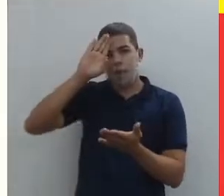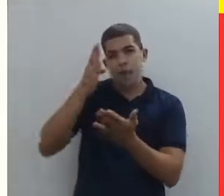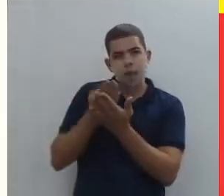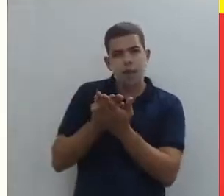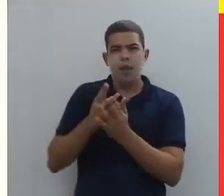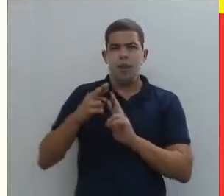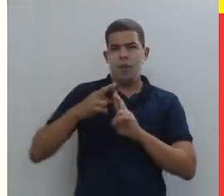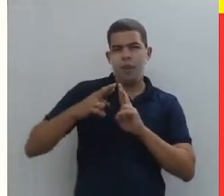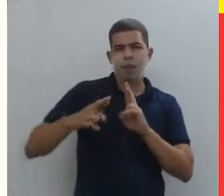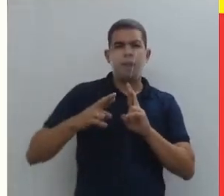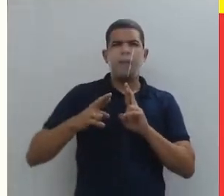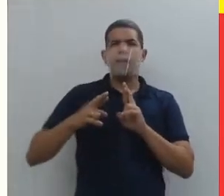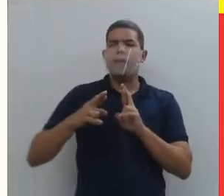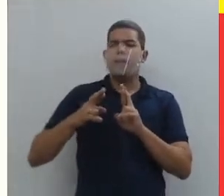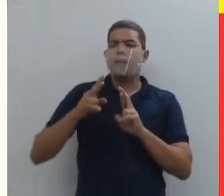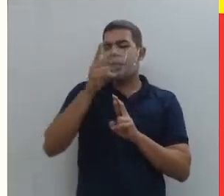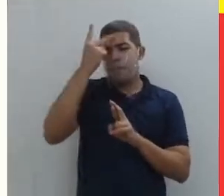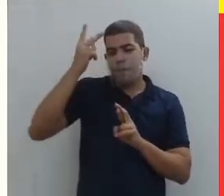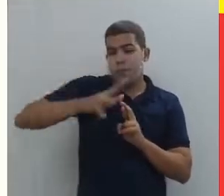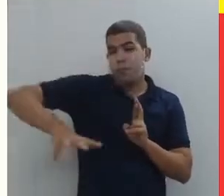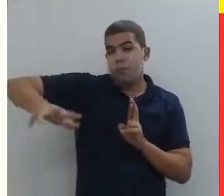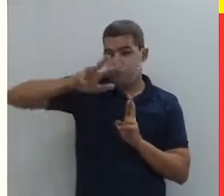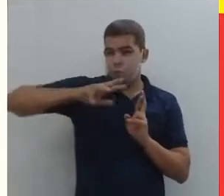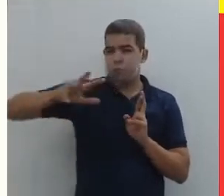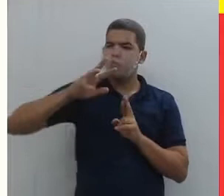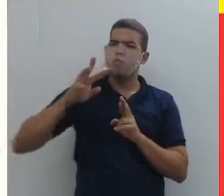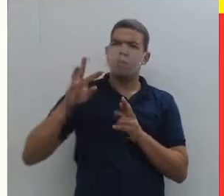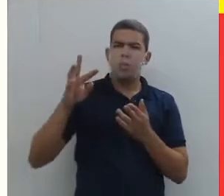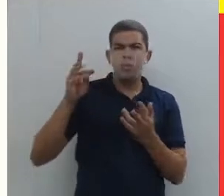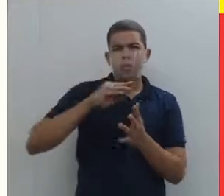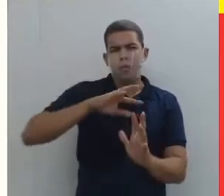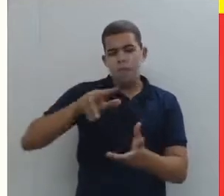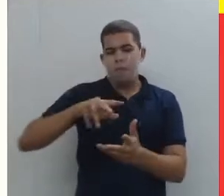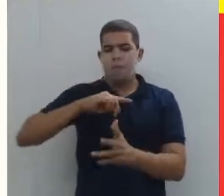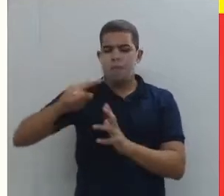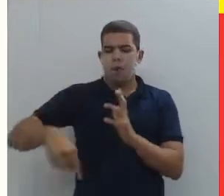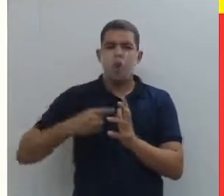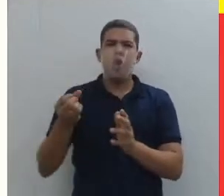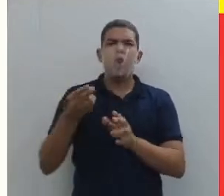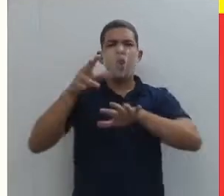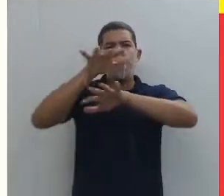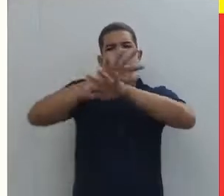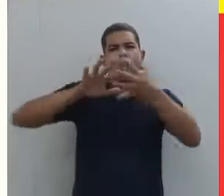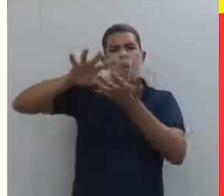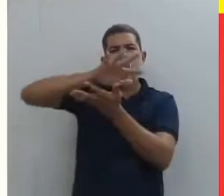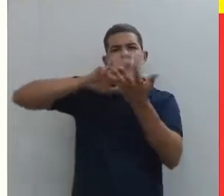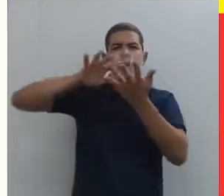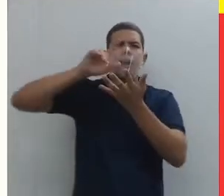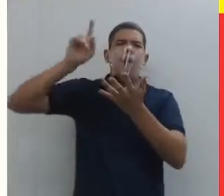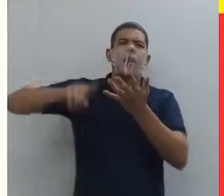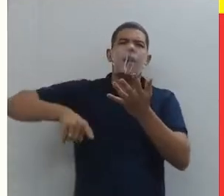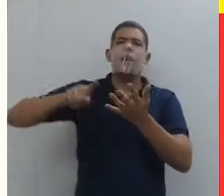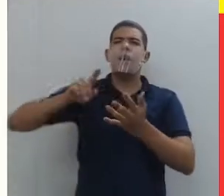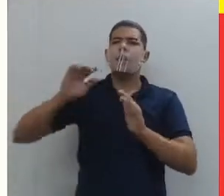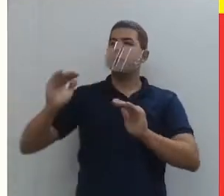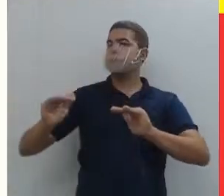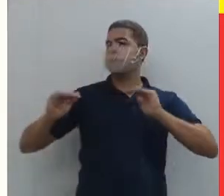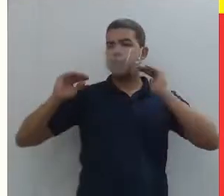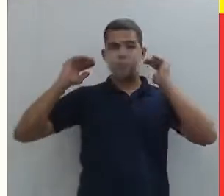crença religiosa na qual a humanidade, todavia na Terra e no Universo, são frutos da criação de um